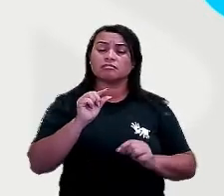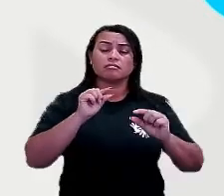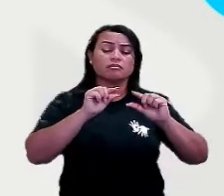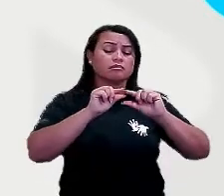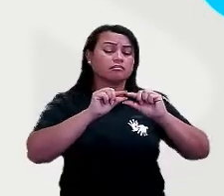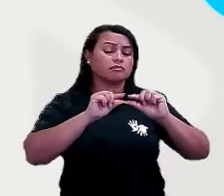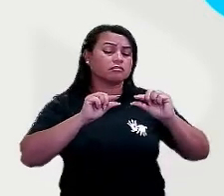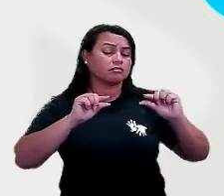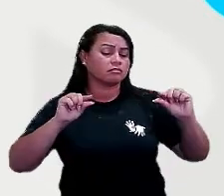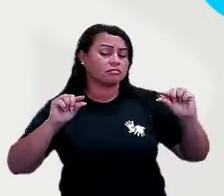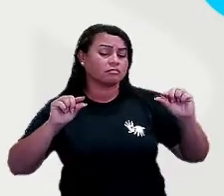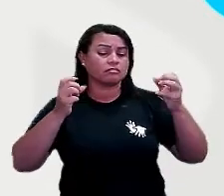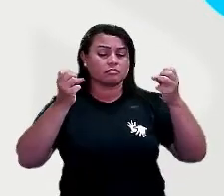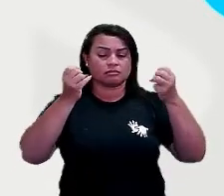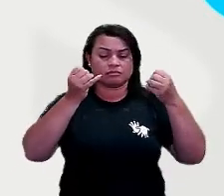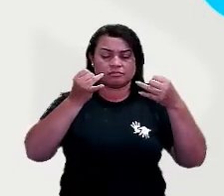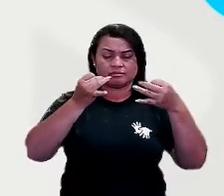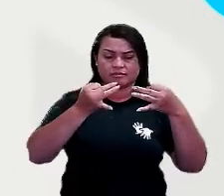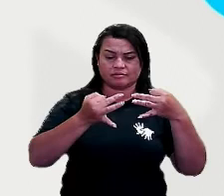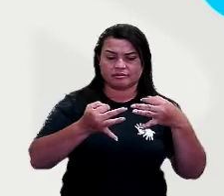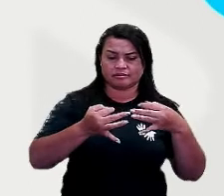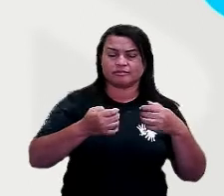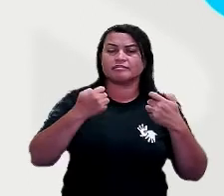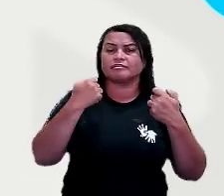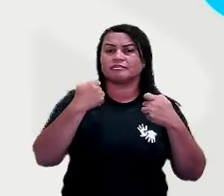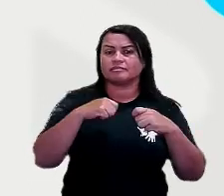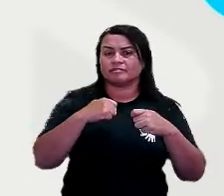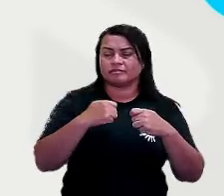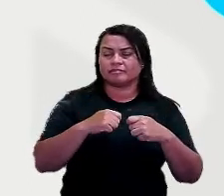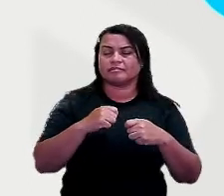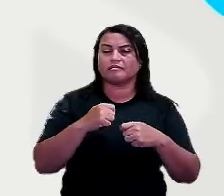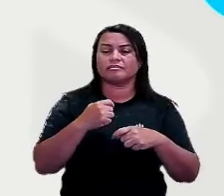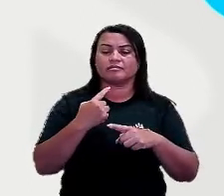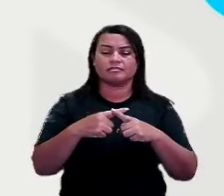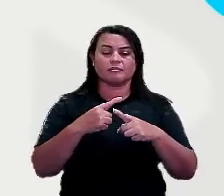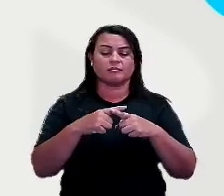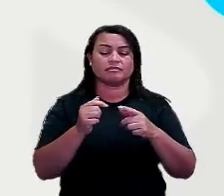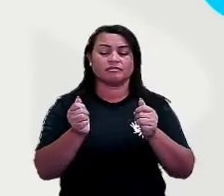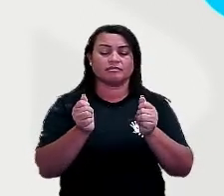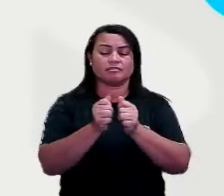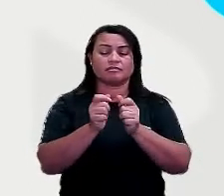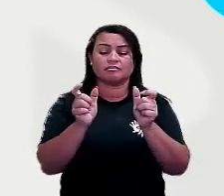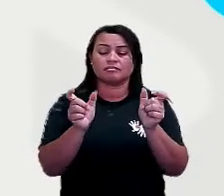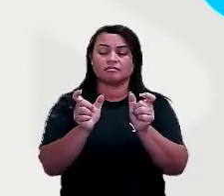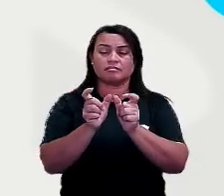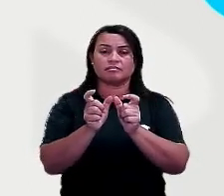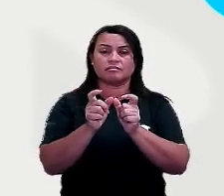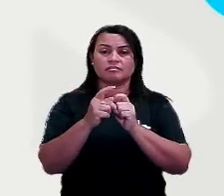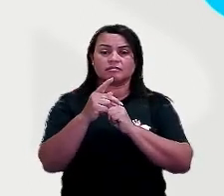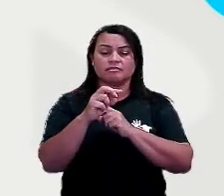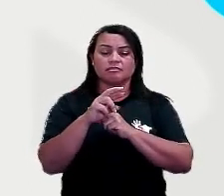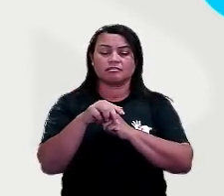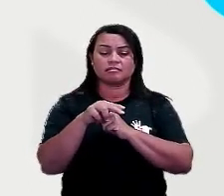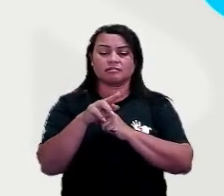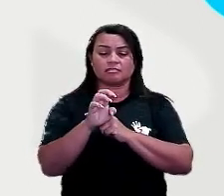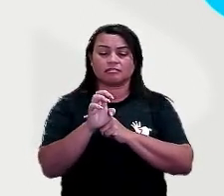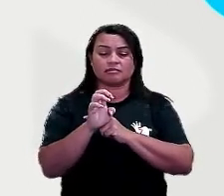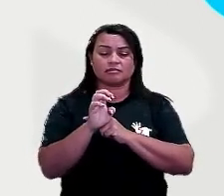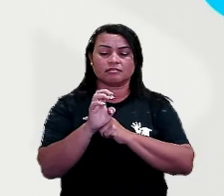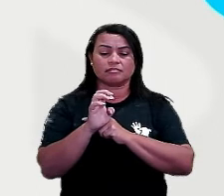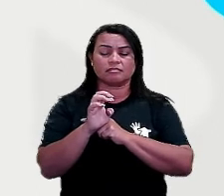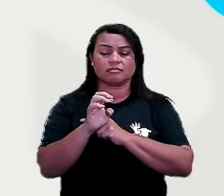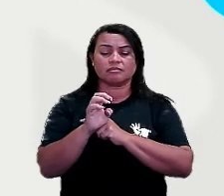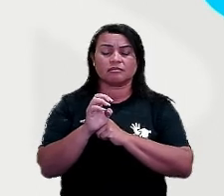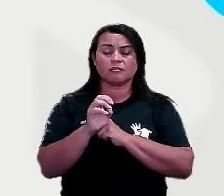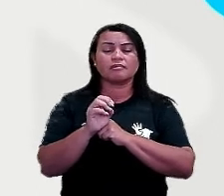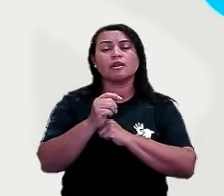frase explicativa. Se é uma frase explicativa, é o porquê junto sem acento. E